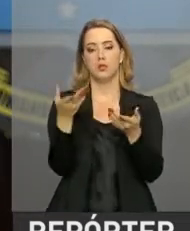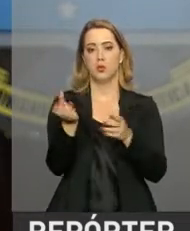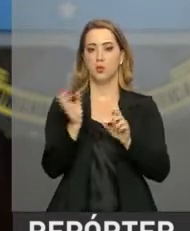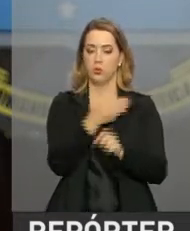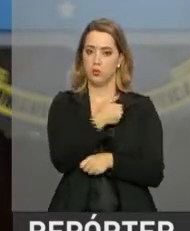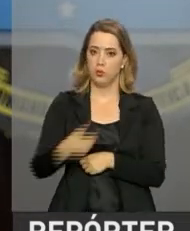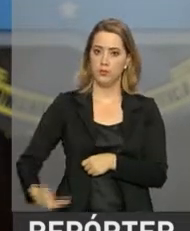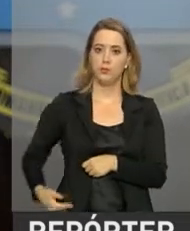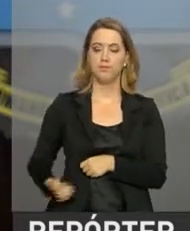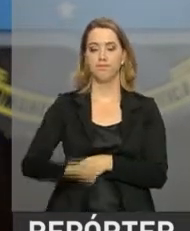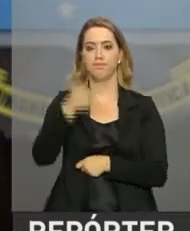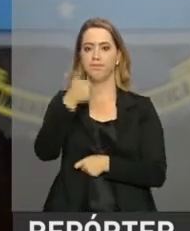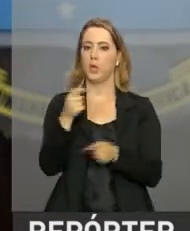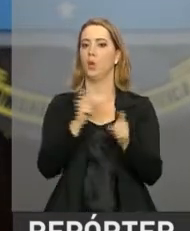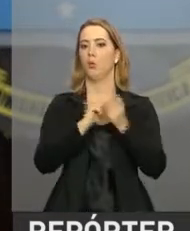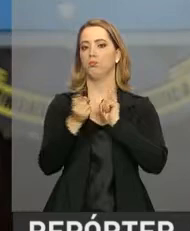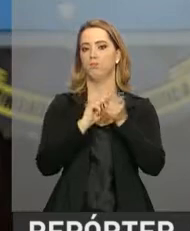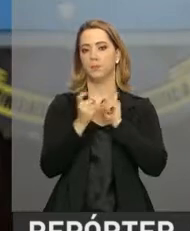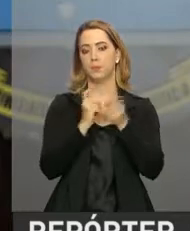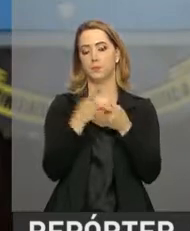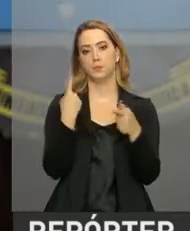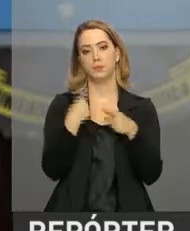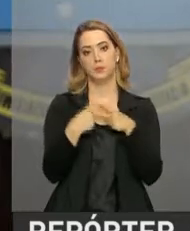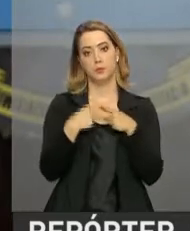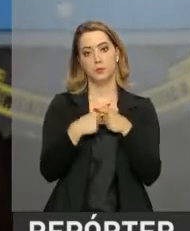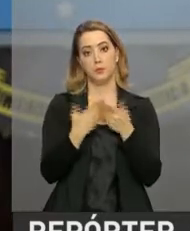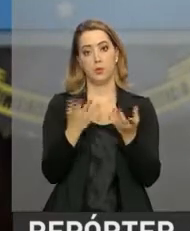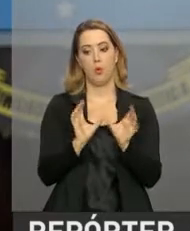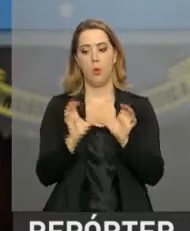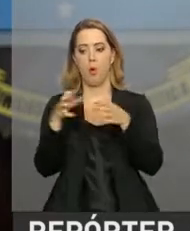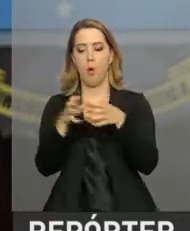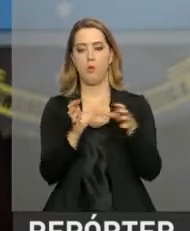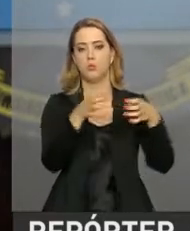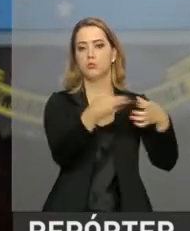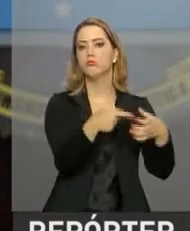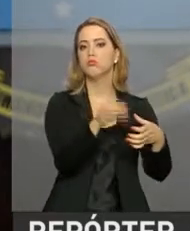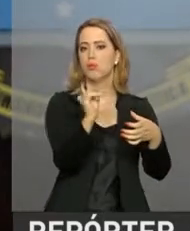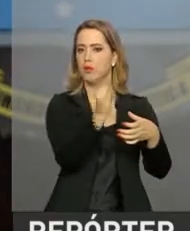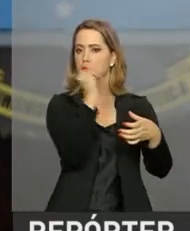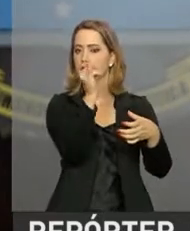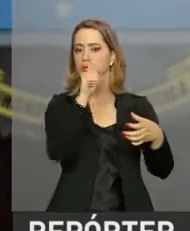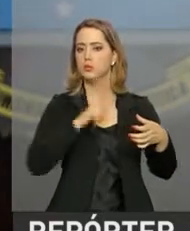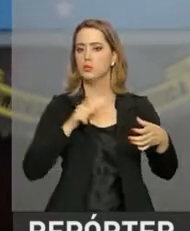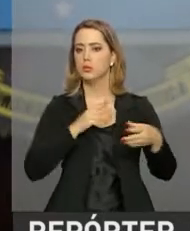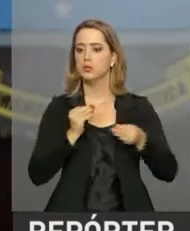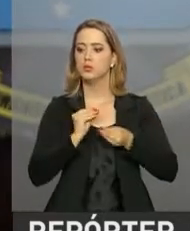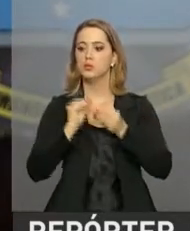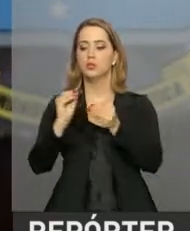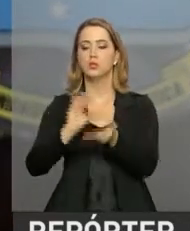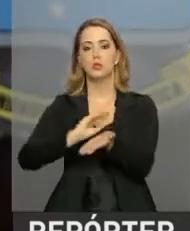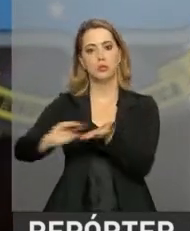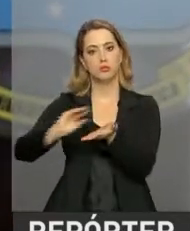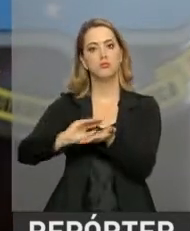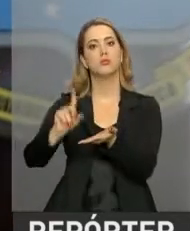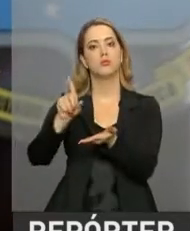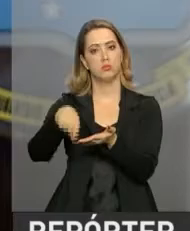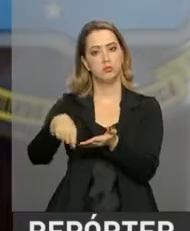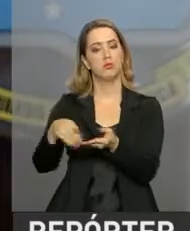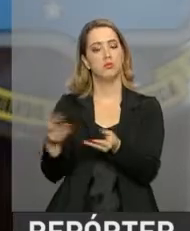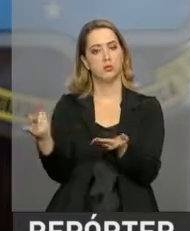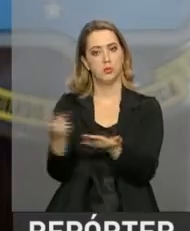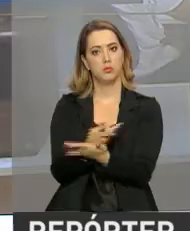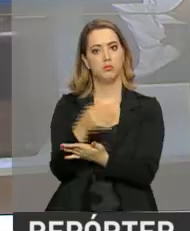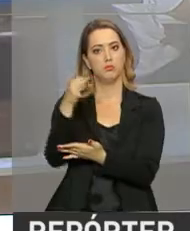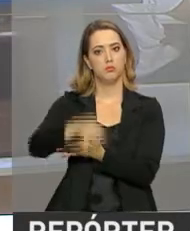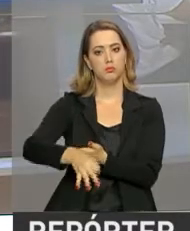bem digerida de maneira aqui órgãos importantes tenho as suas propriedades atendidas este é o